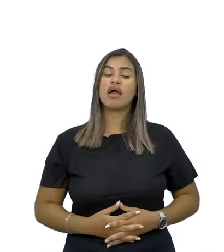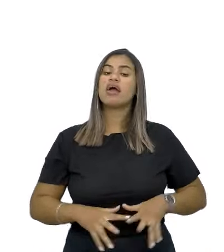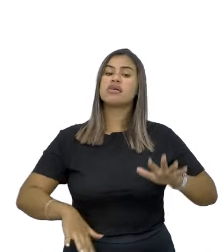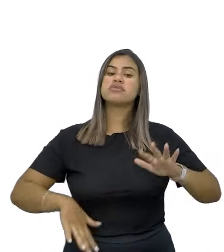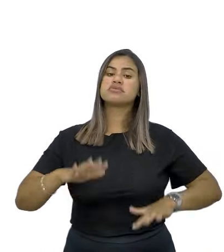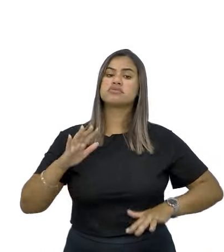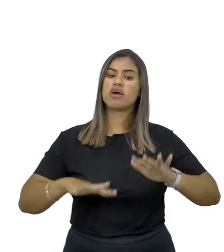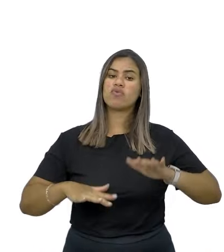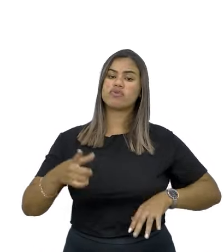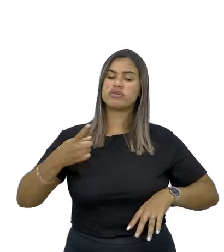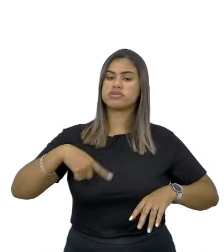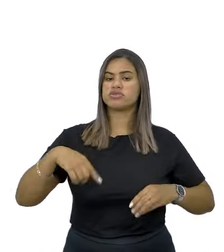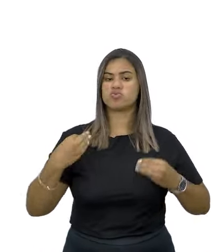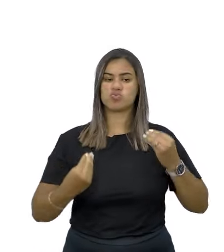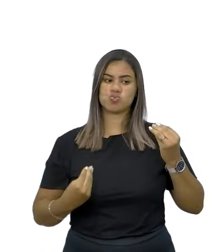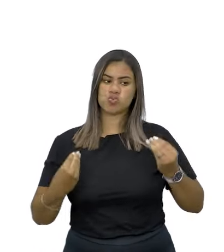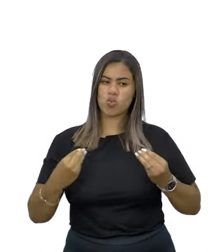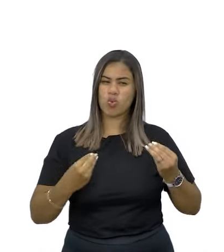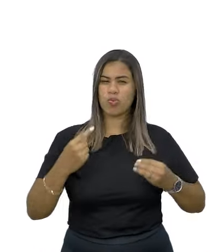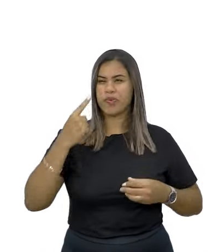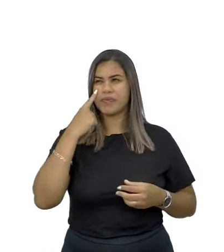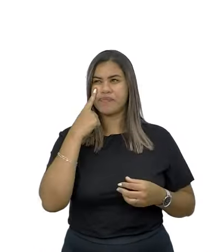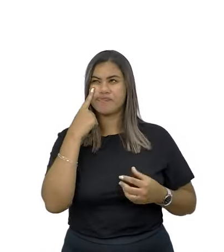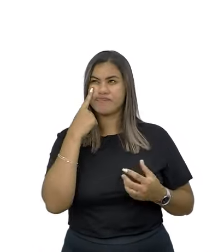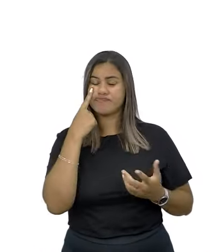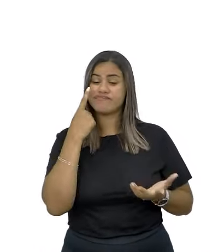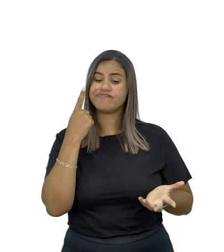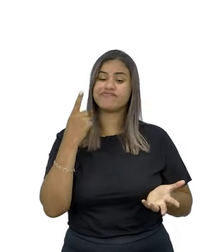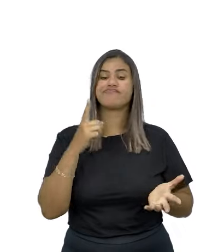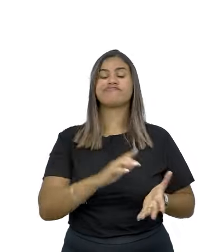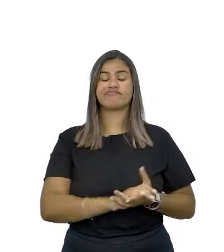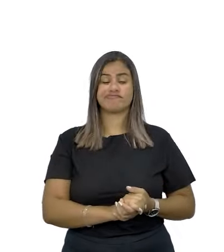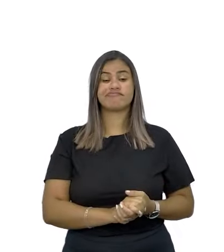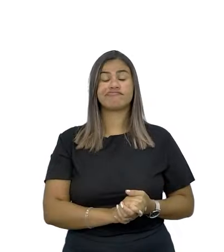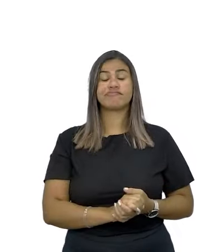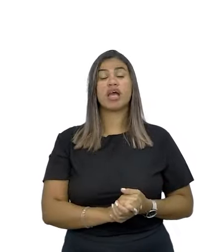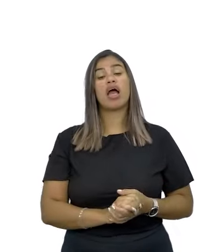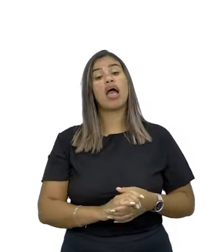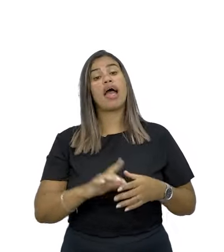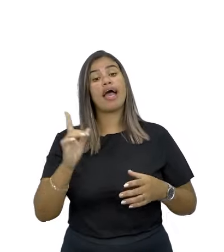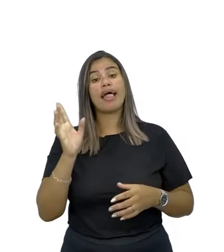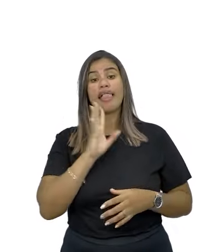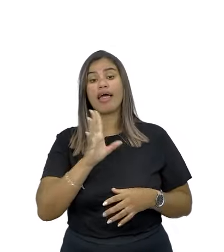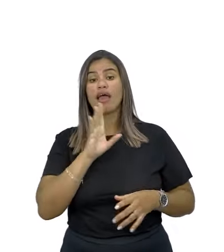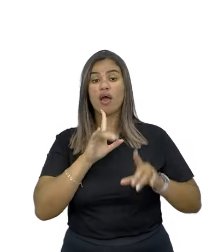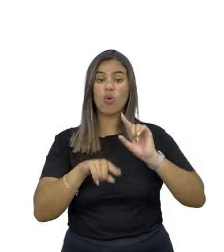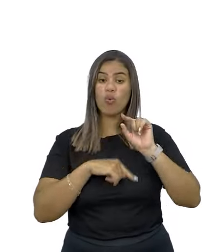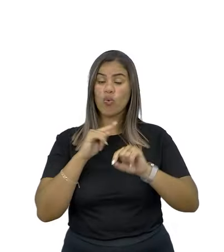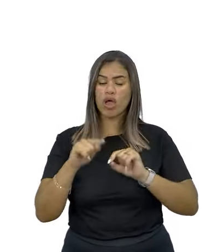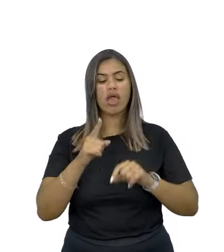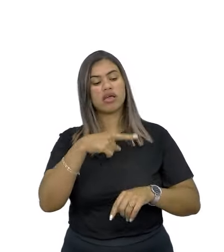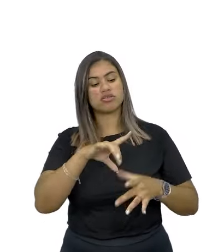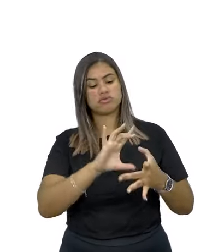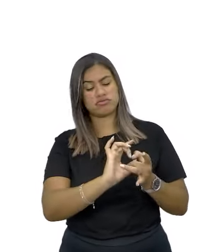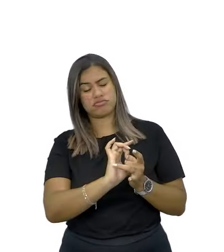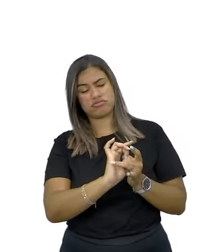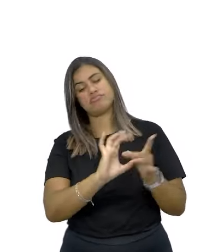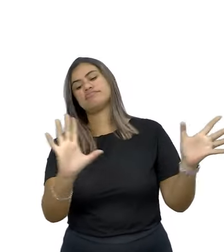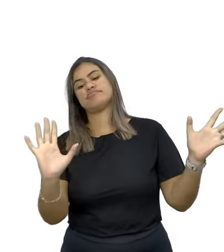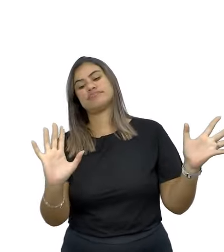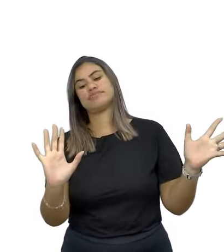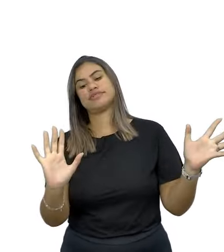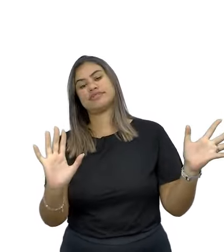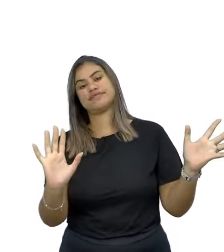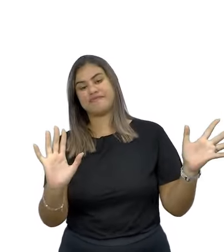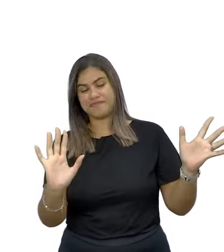está encaminhando, né? O que será que está feito? Porque o interessante, né, é a gente deixar livre, né,